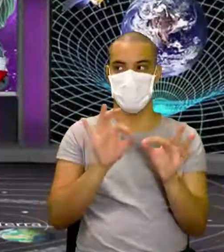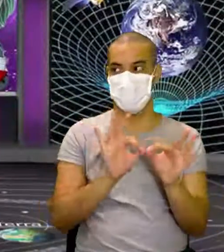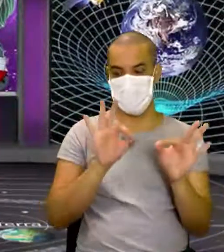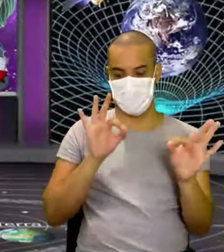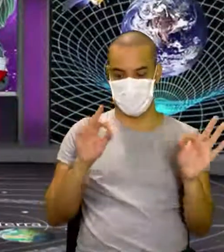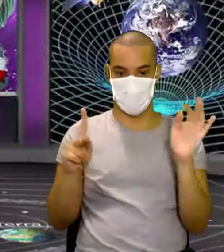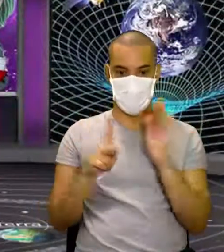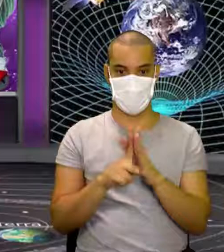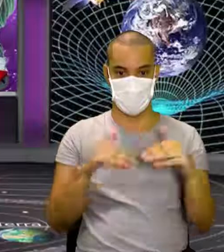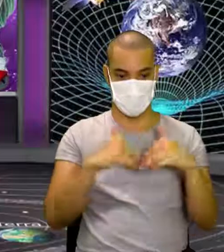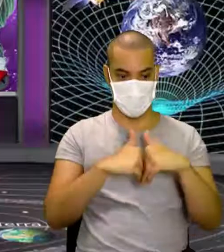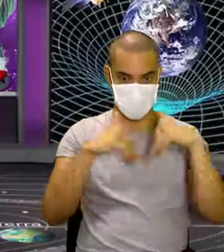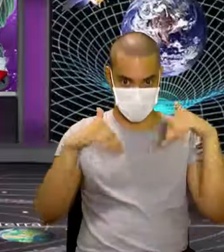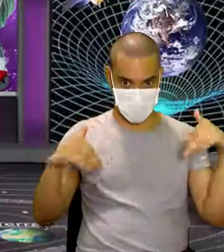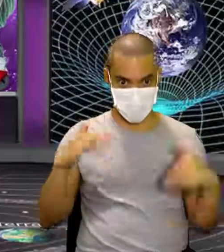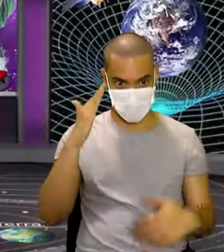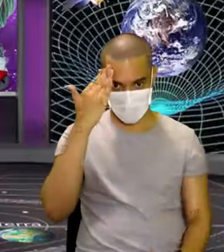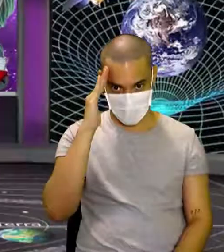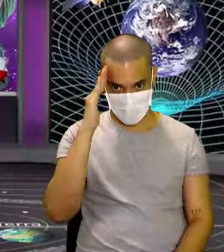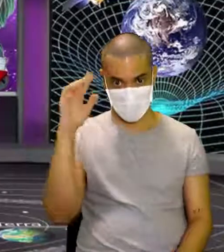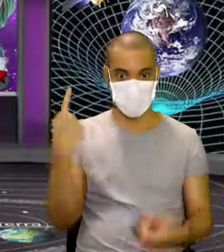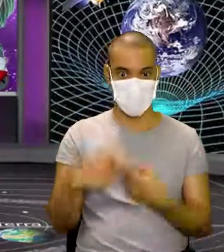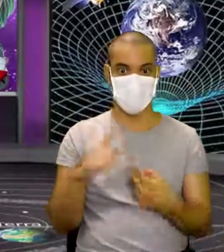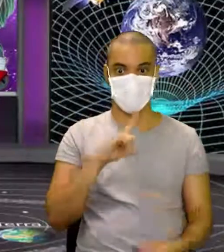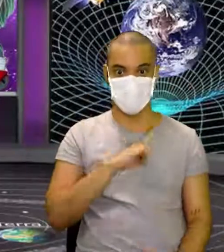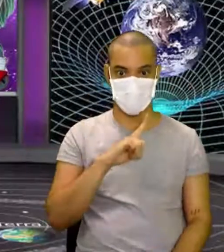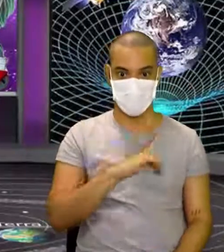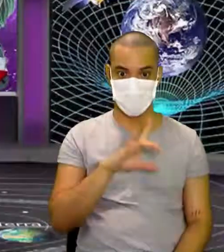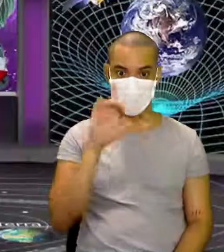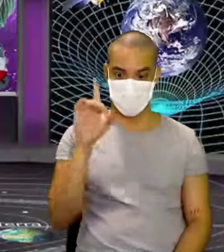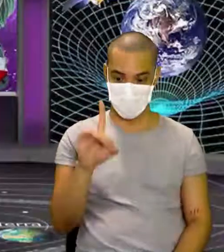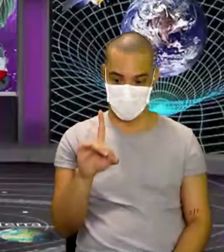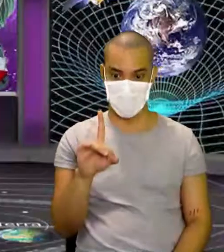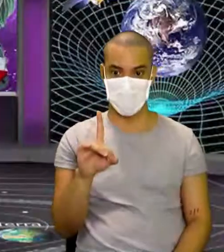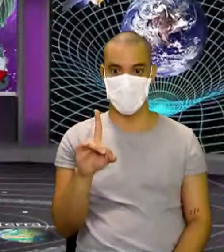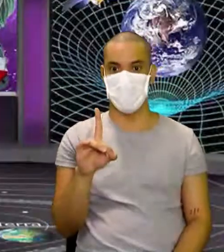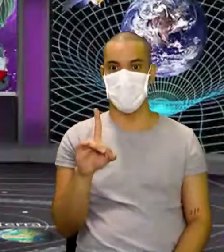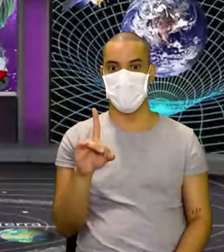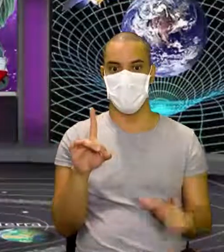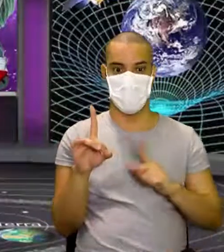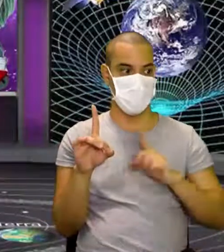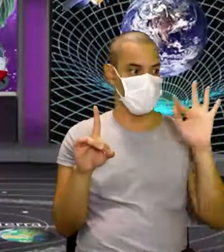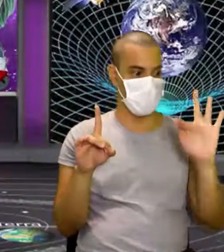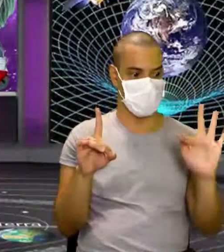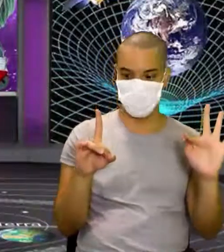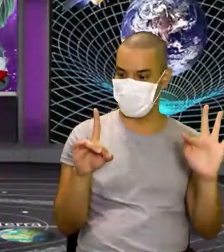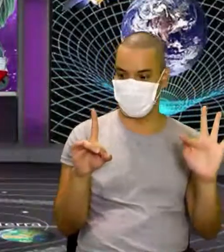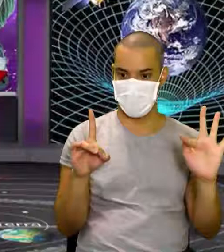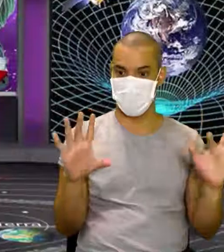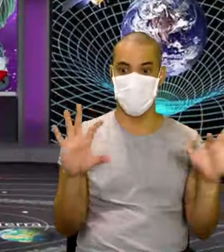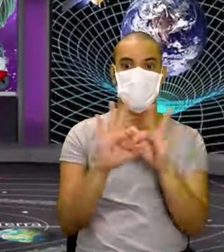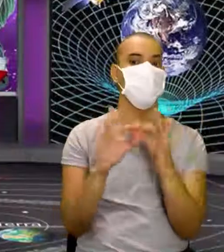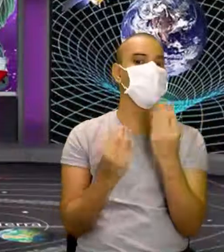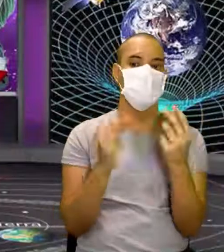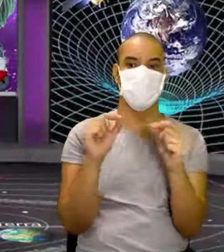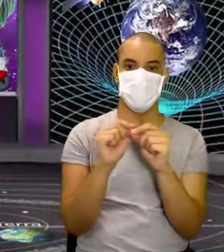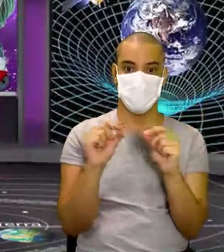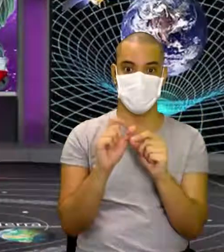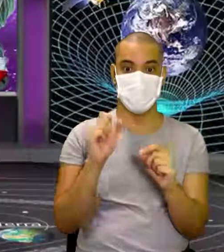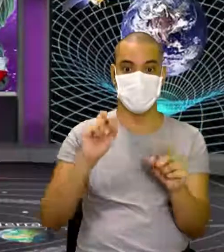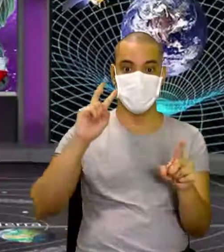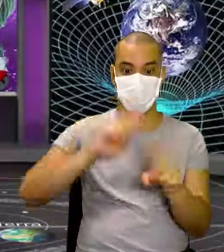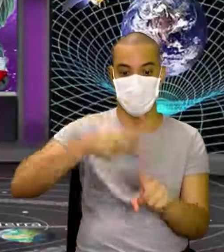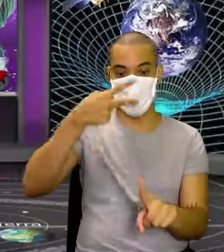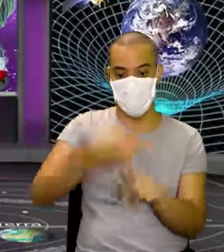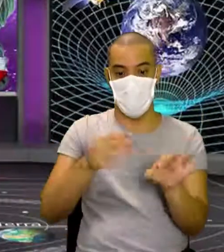distância que os separa. Entendido isso? Então, se eu tenho uma distância d, eu vou ter uma força F de atração. Se eu